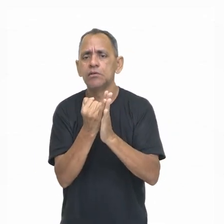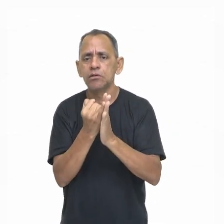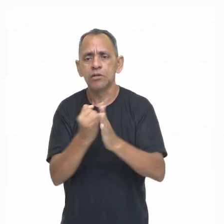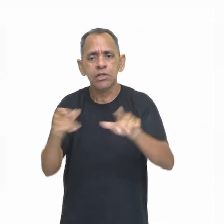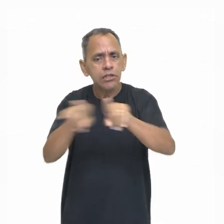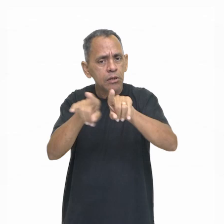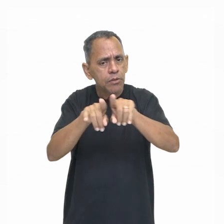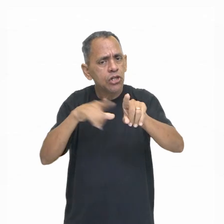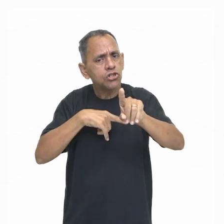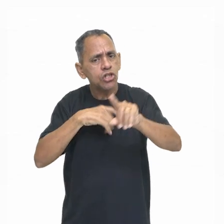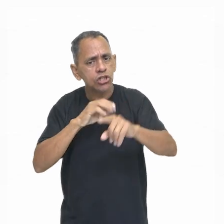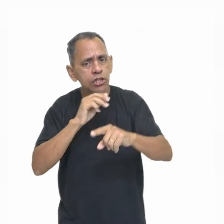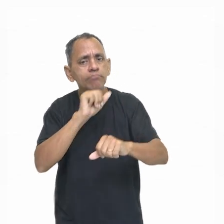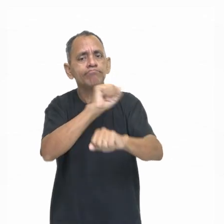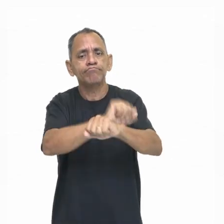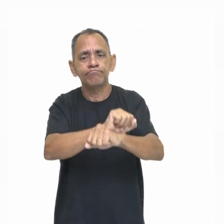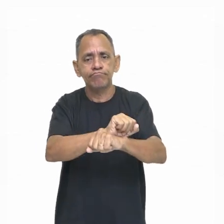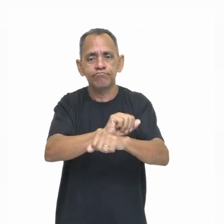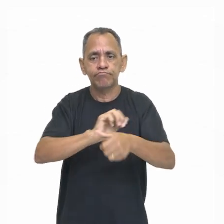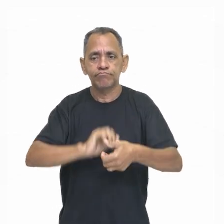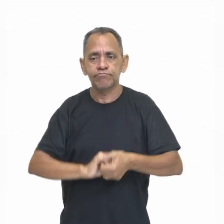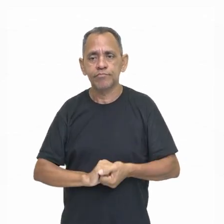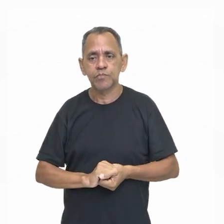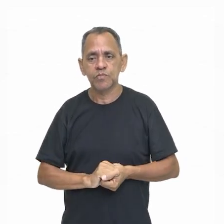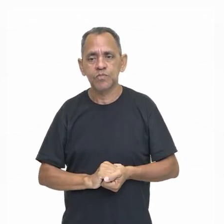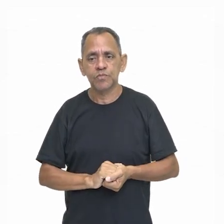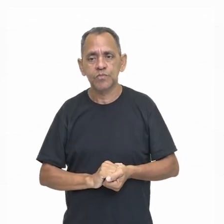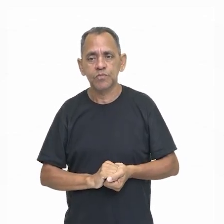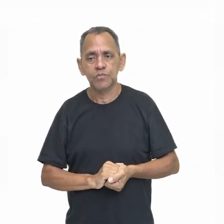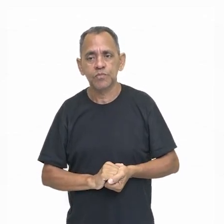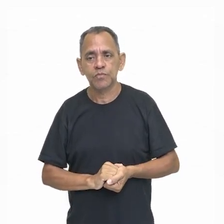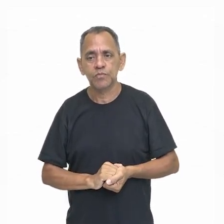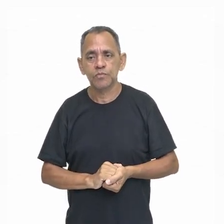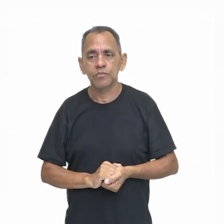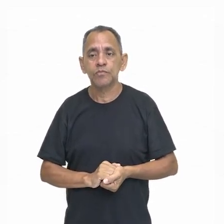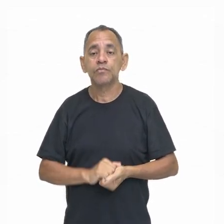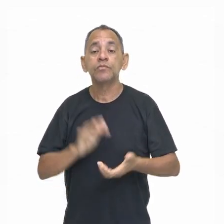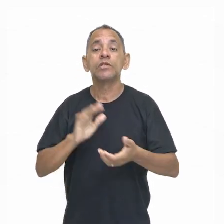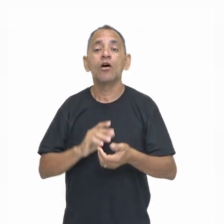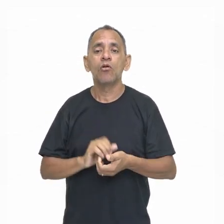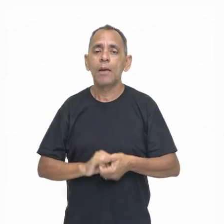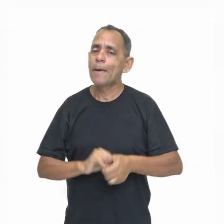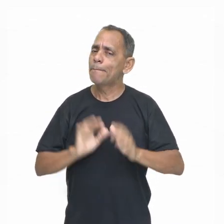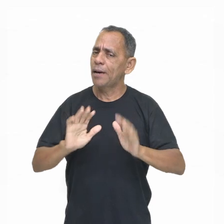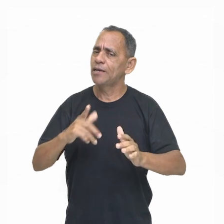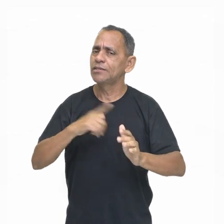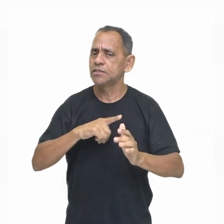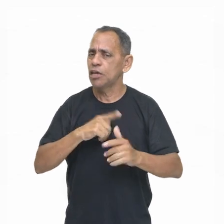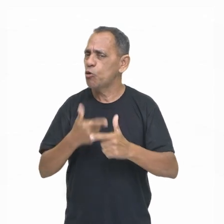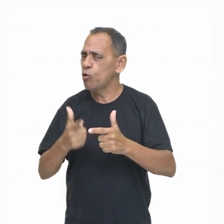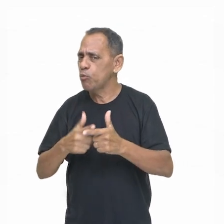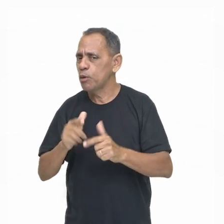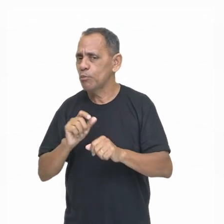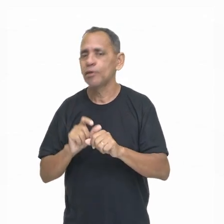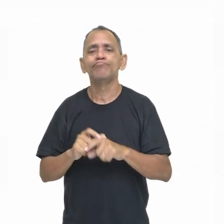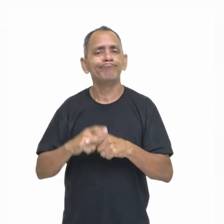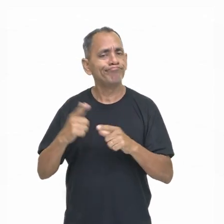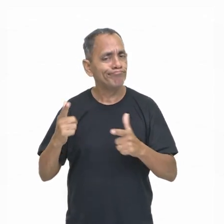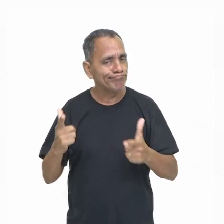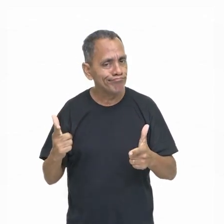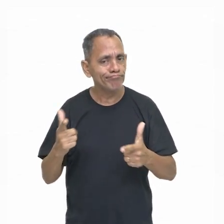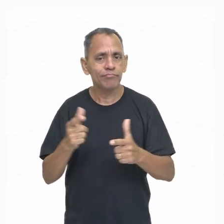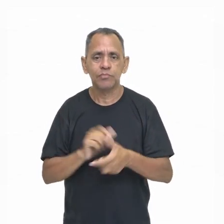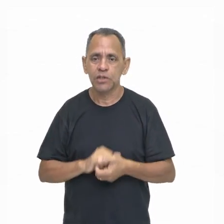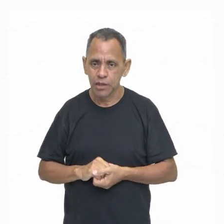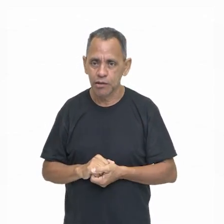questão que nós já até comentamos aqui foi justamente essa questão do confisco das poupanças. O que é confiscar?